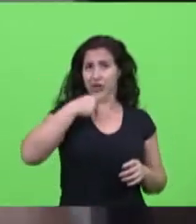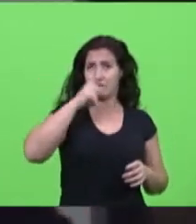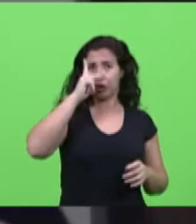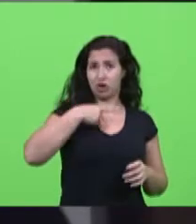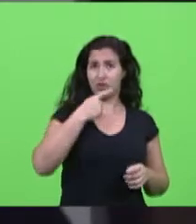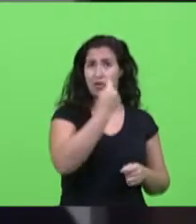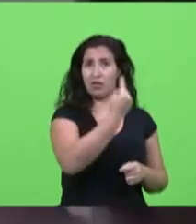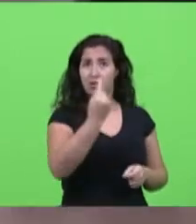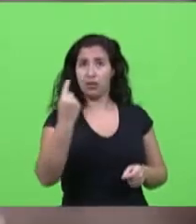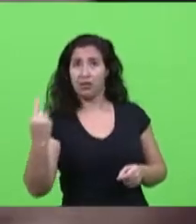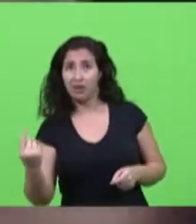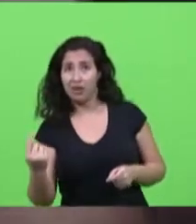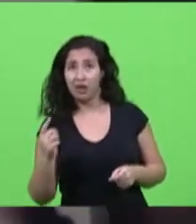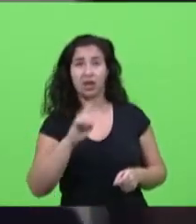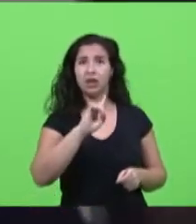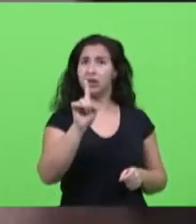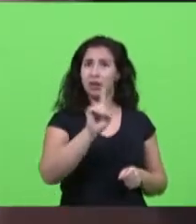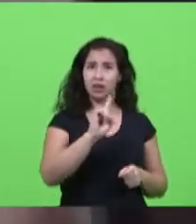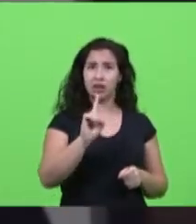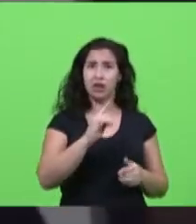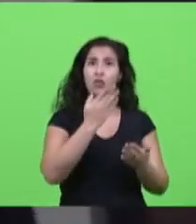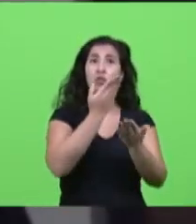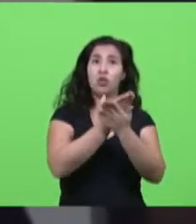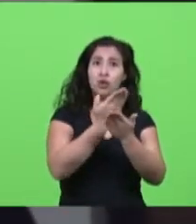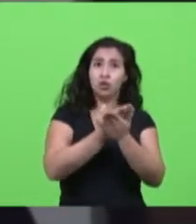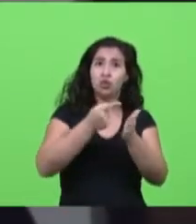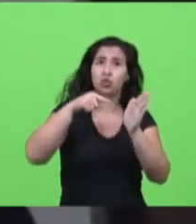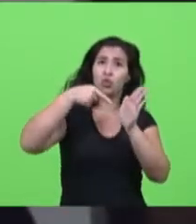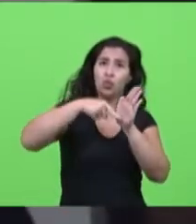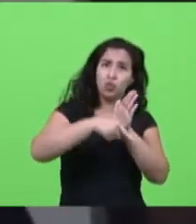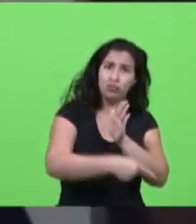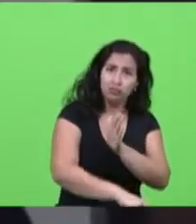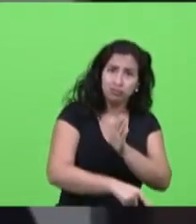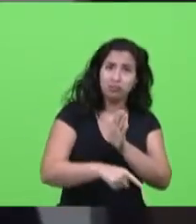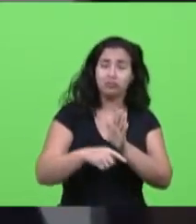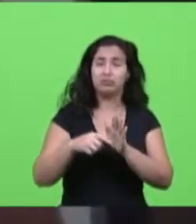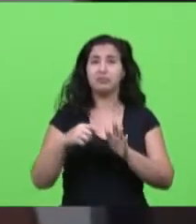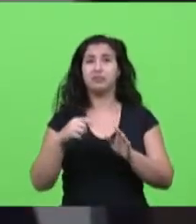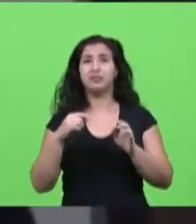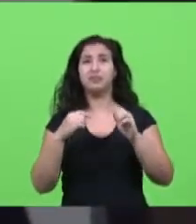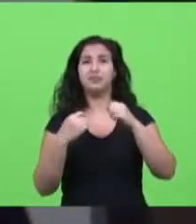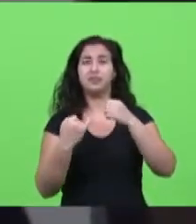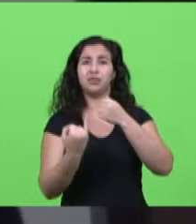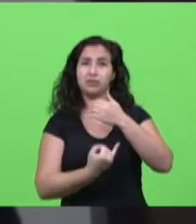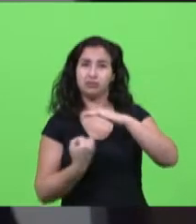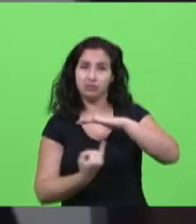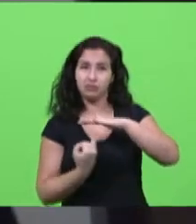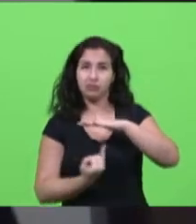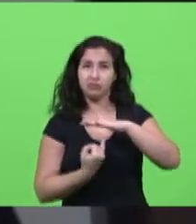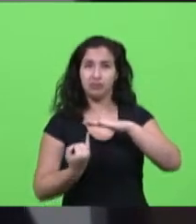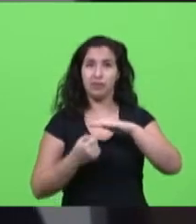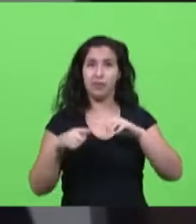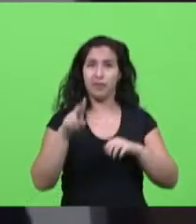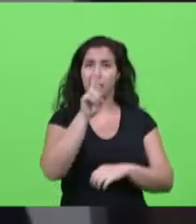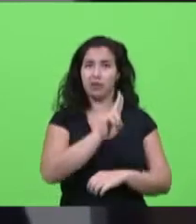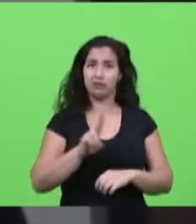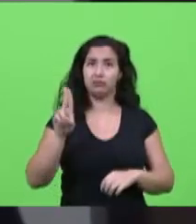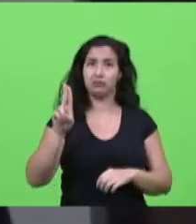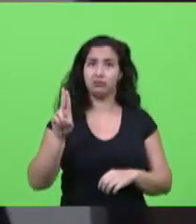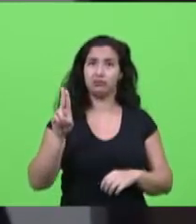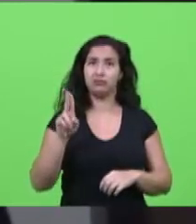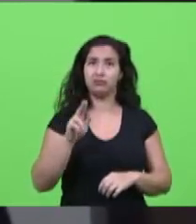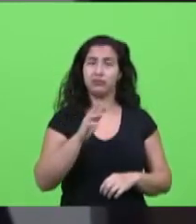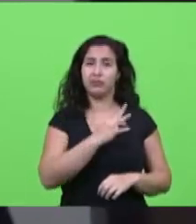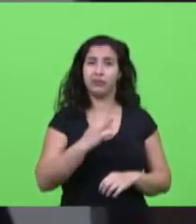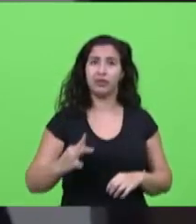são baseados em estudos de importantes institutos até internacionais, da nossa Universidade Federal, de técnicos